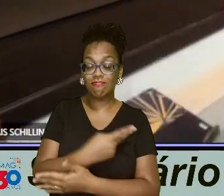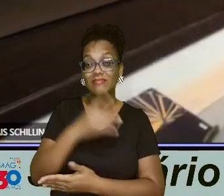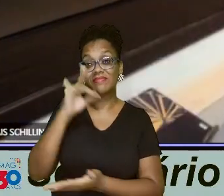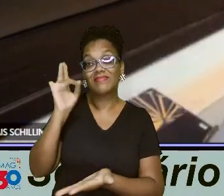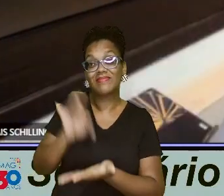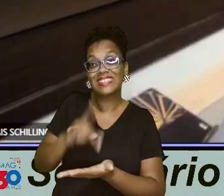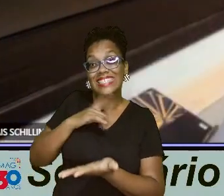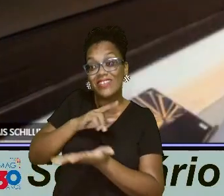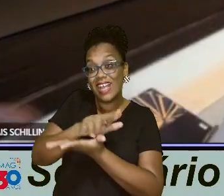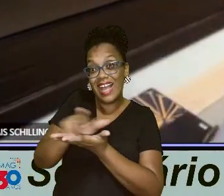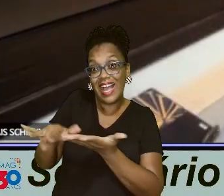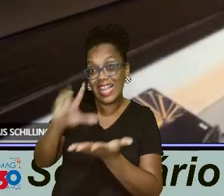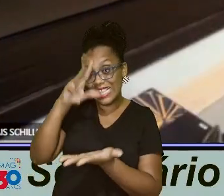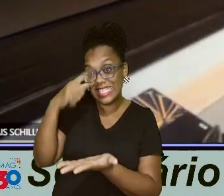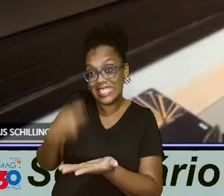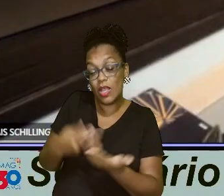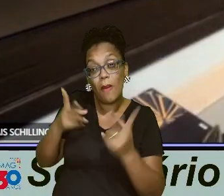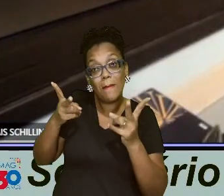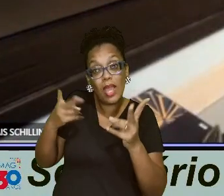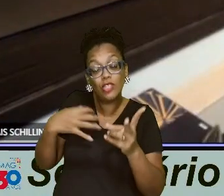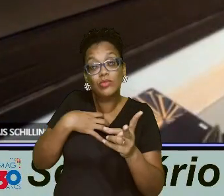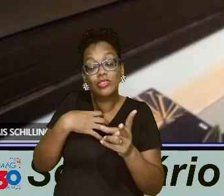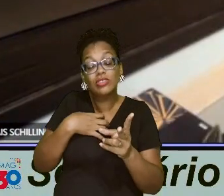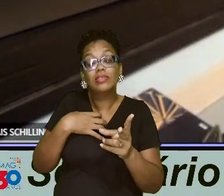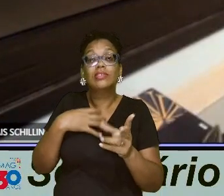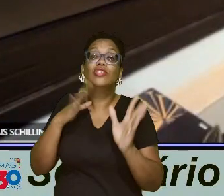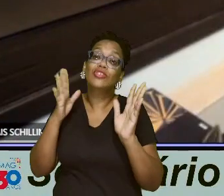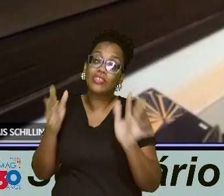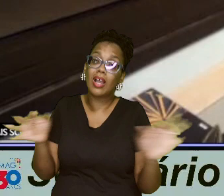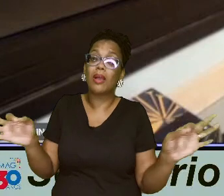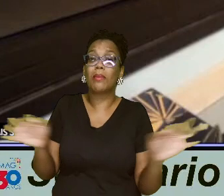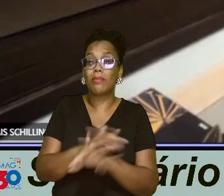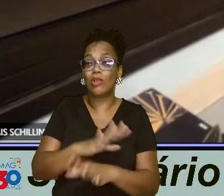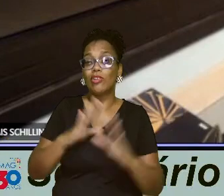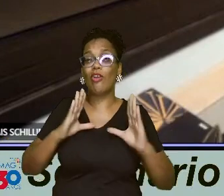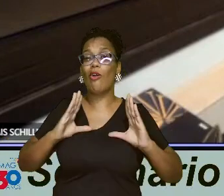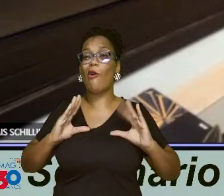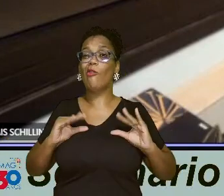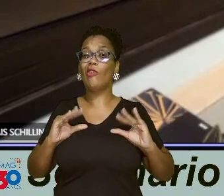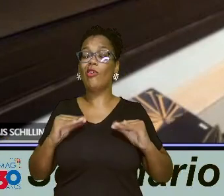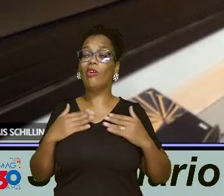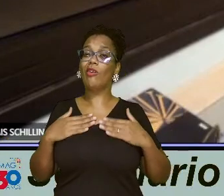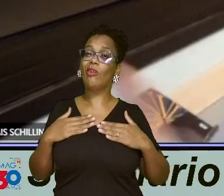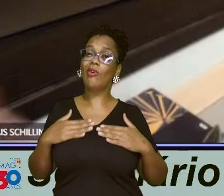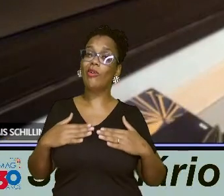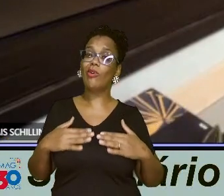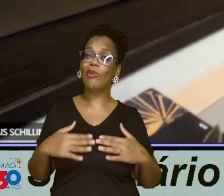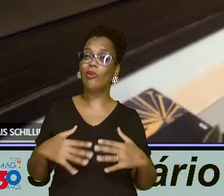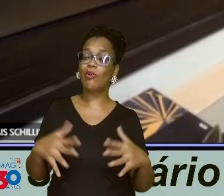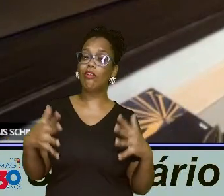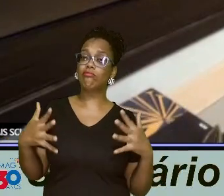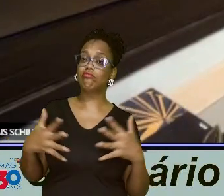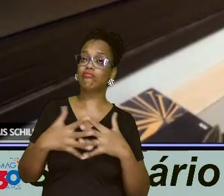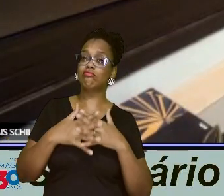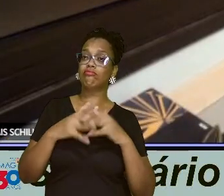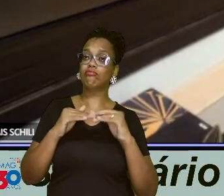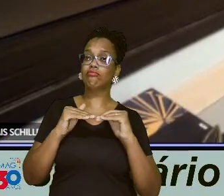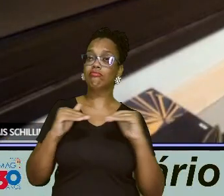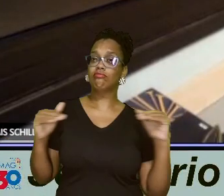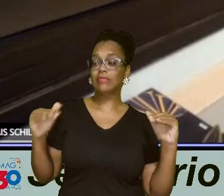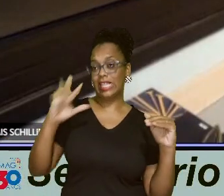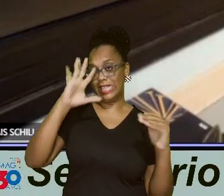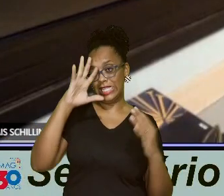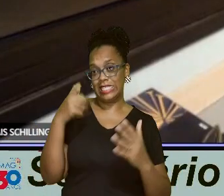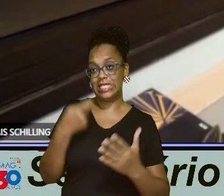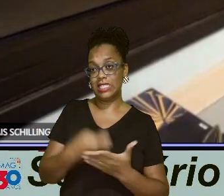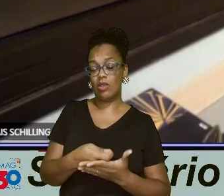termos várias decisões no mesmo sentido já seja algo mais confortante em termos de condicionamento de decisões do que